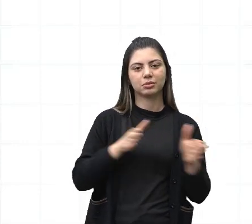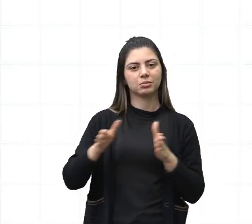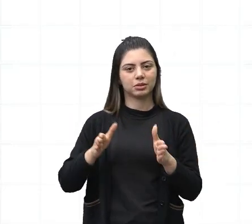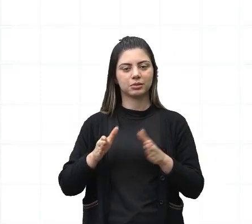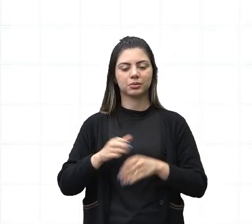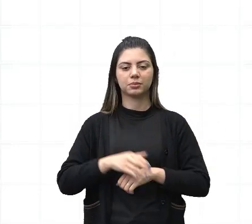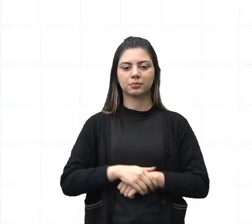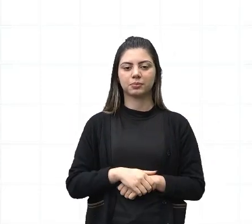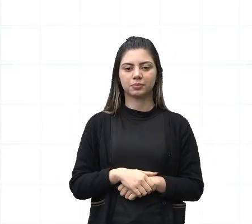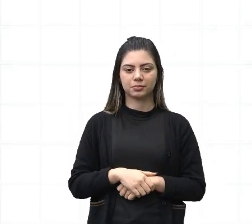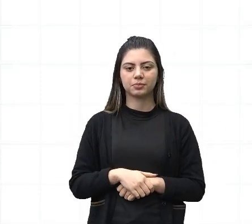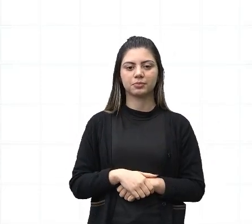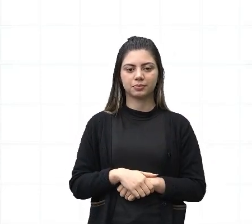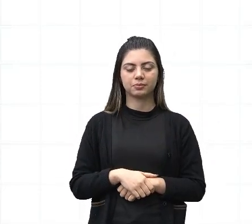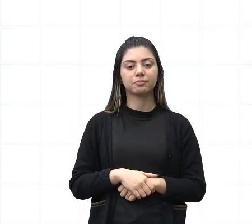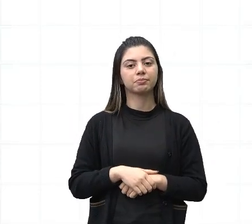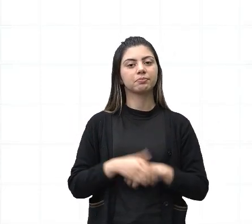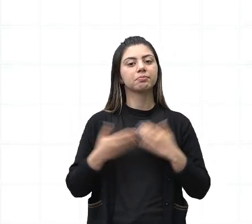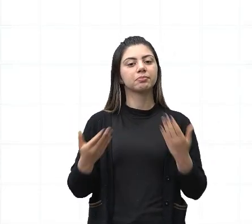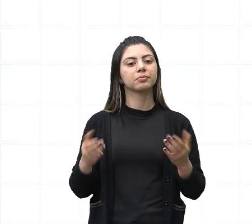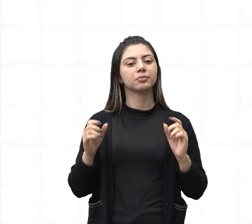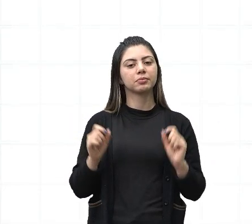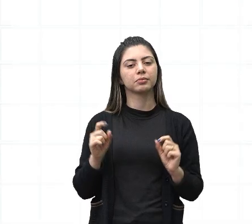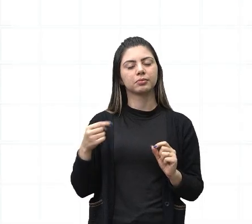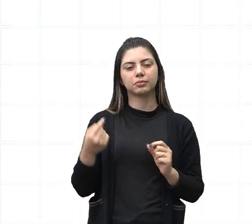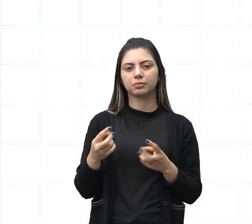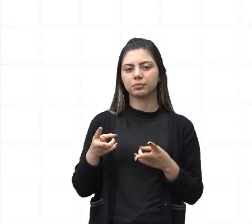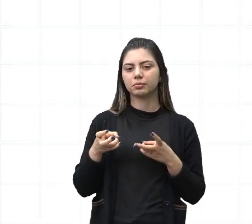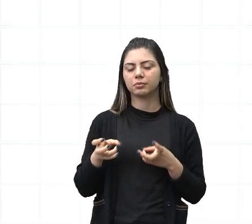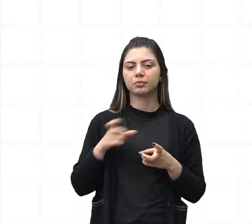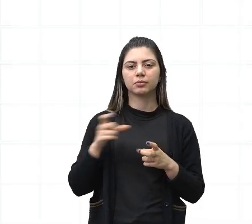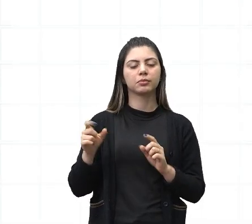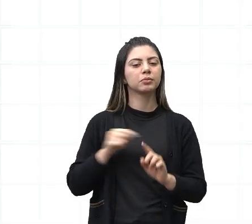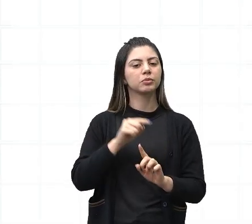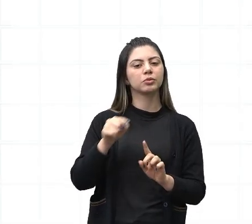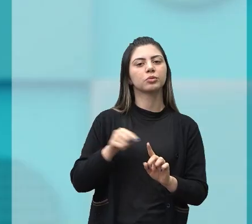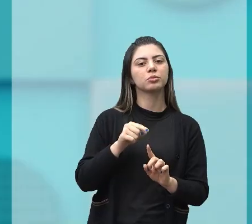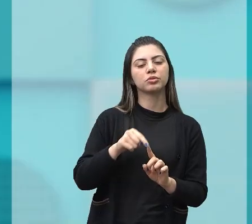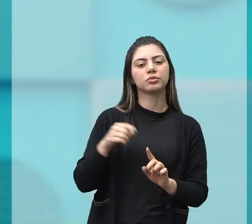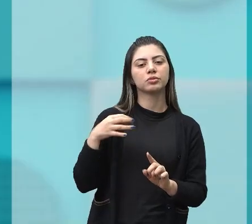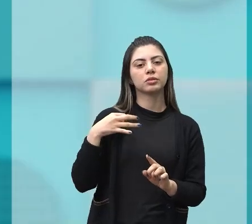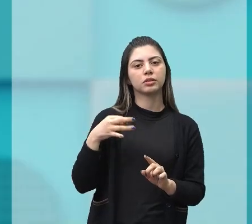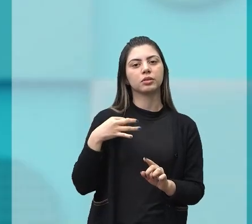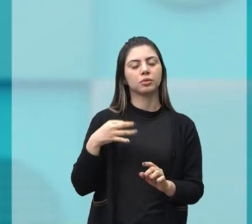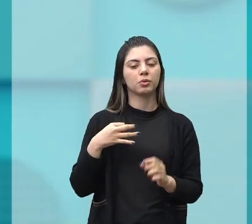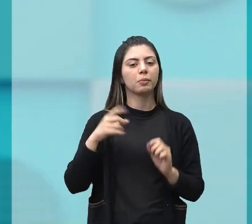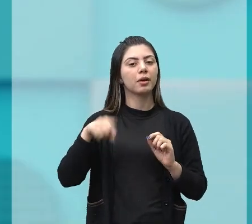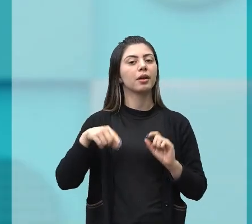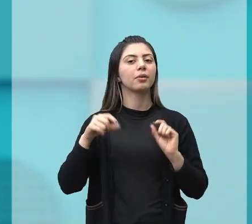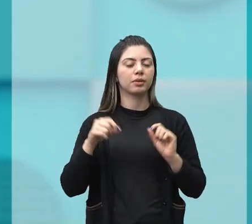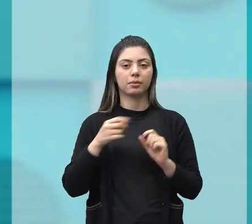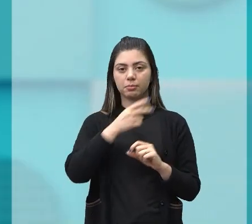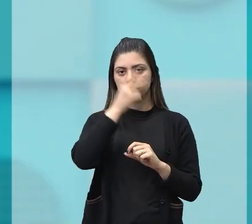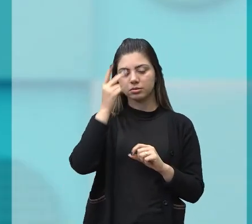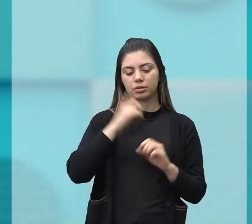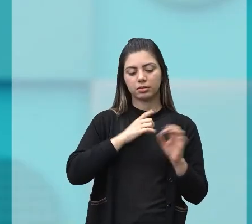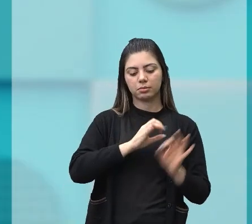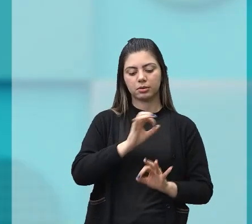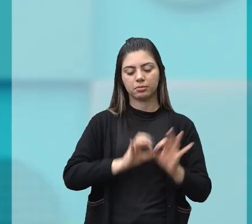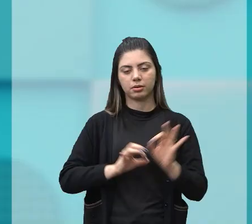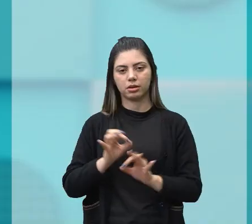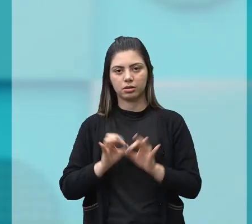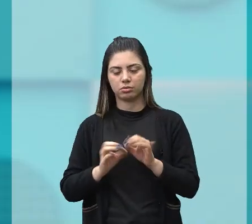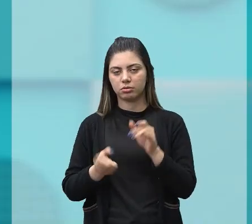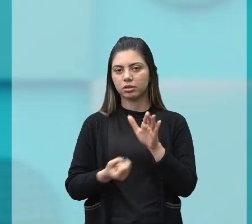vestuário, né? Então, a intenção do figurinista, que é aquele que elabora